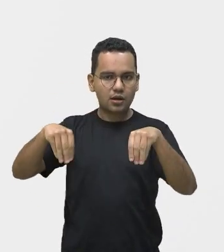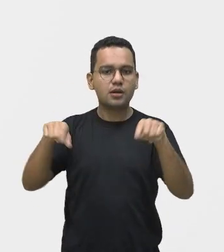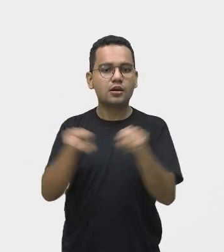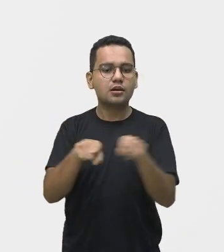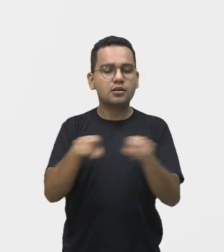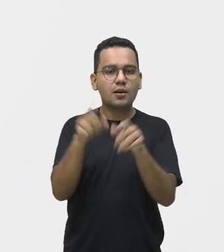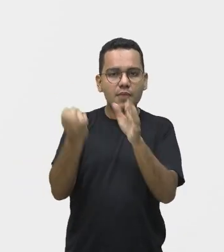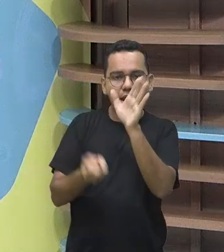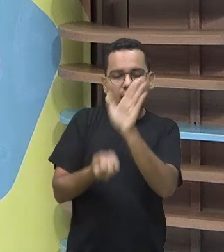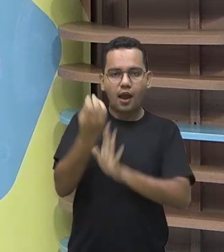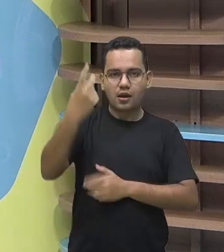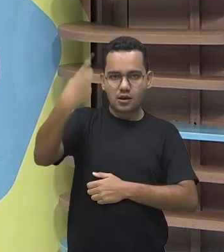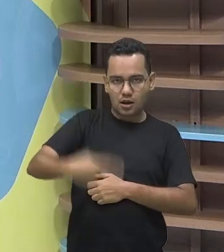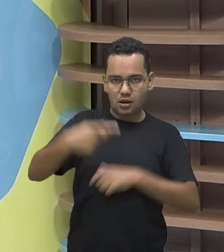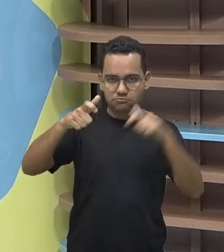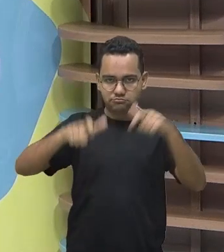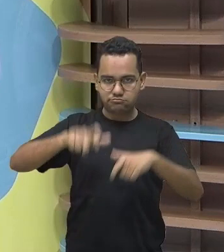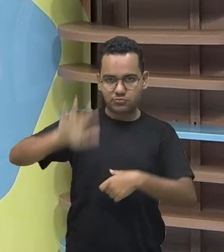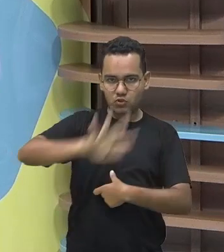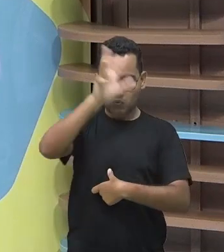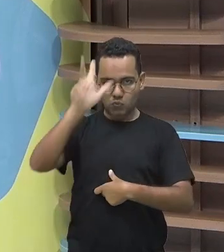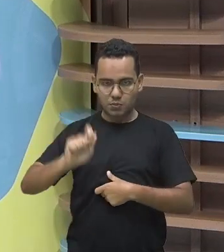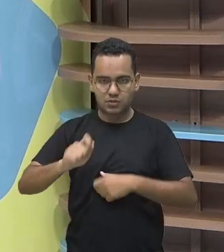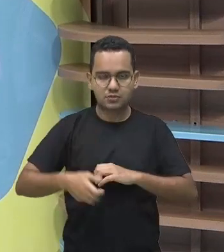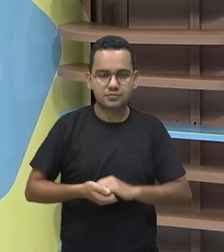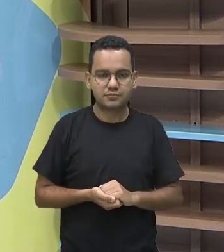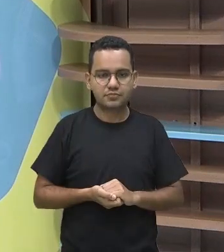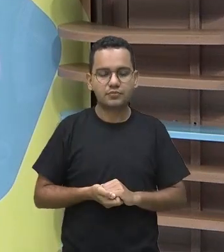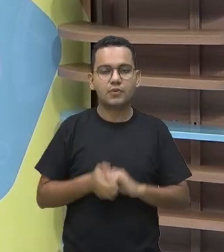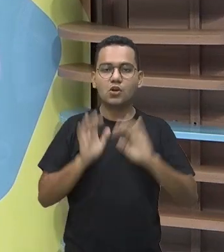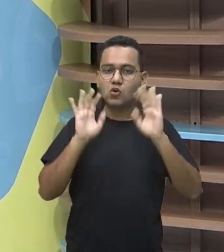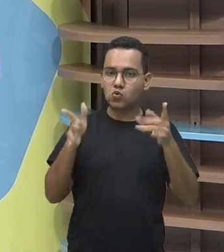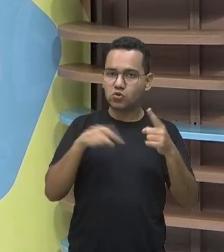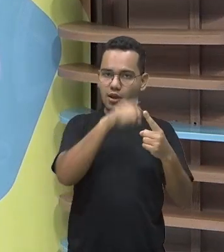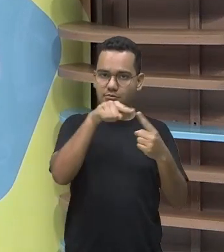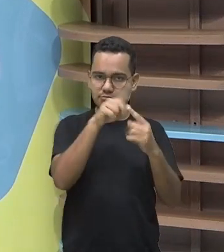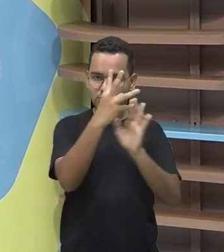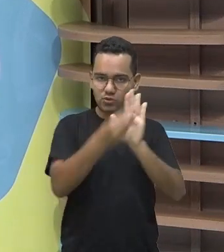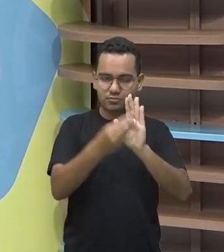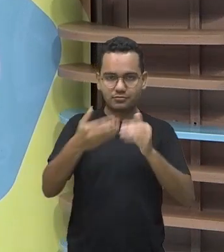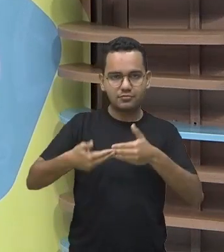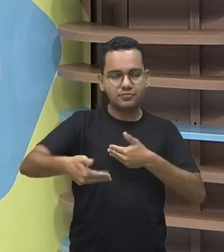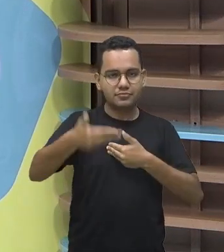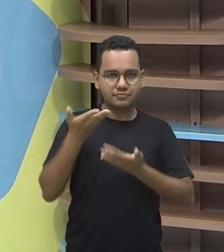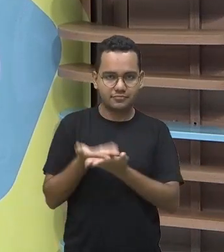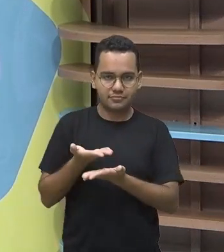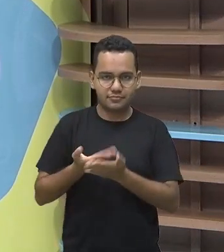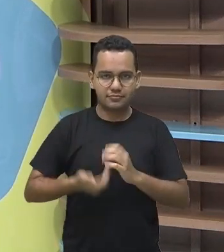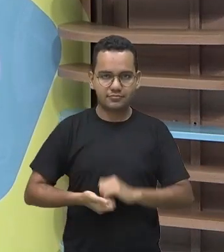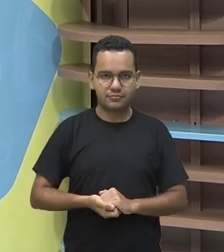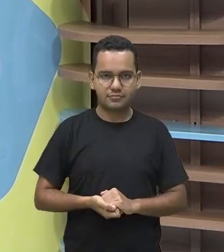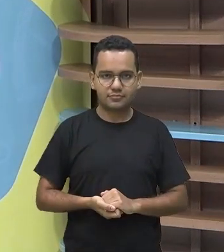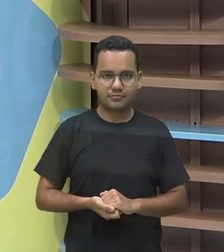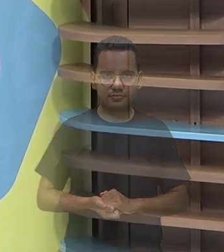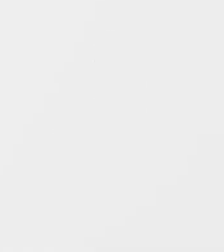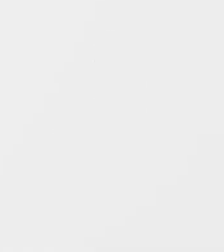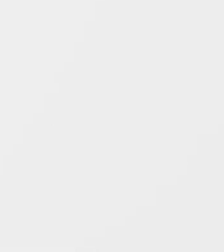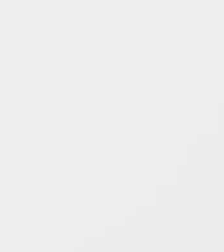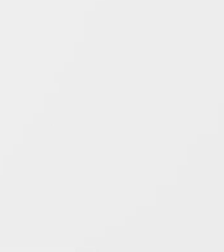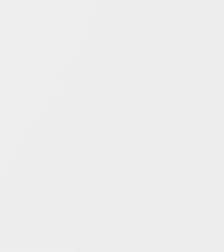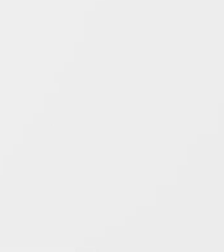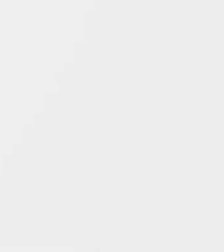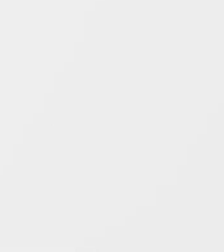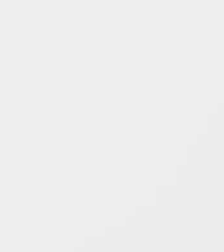no Amazonas. Feita a apresentação do objeto de conhecimento, vamos dar início à nossa aula.